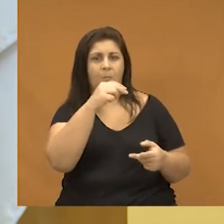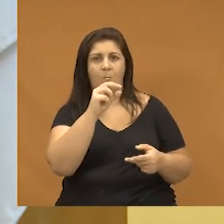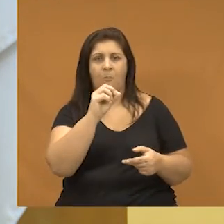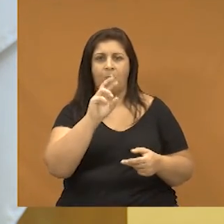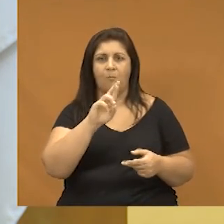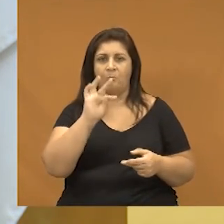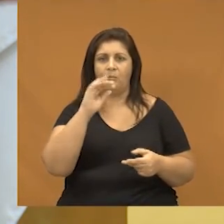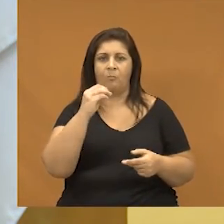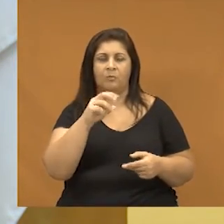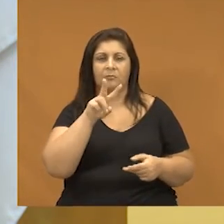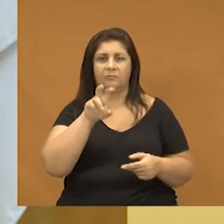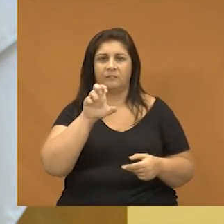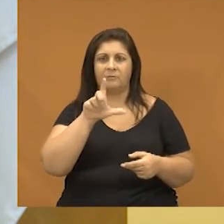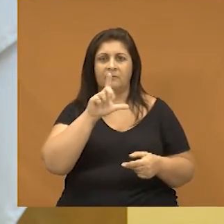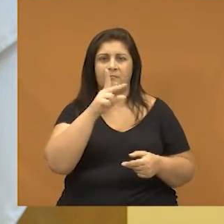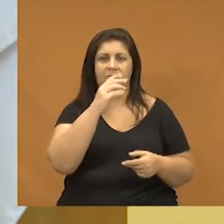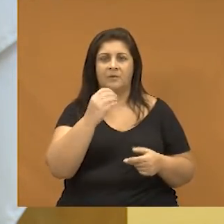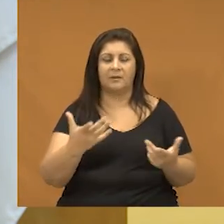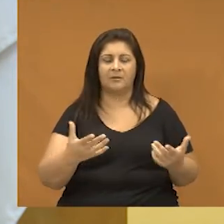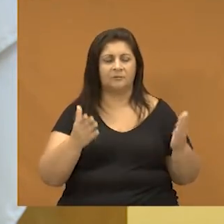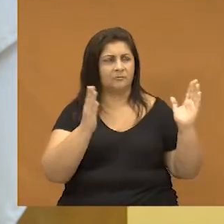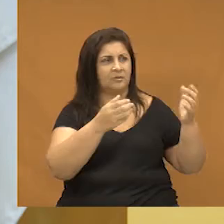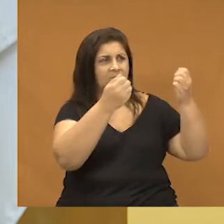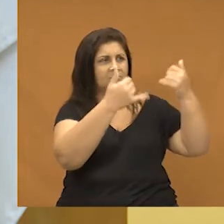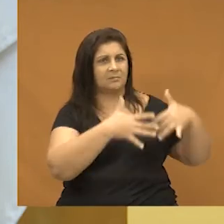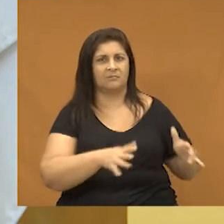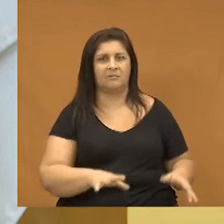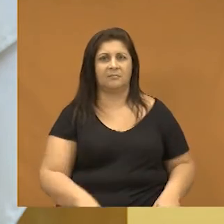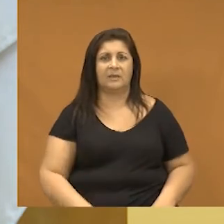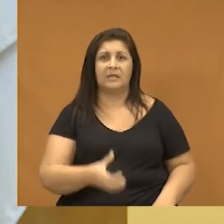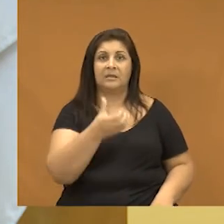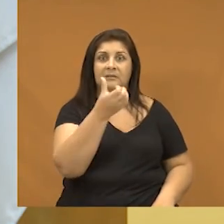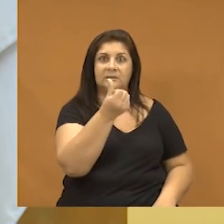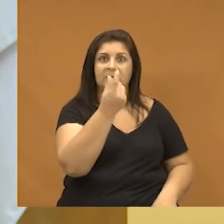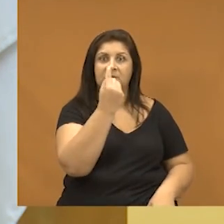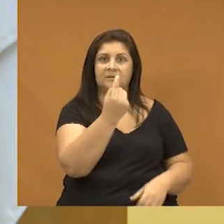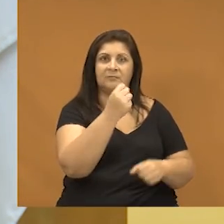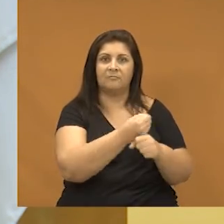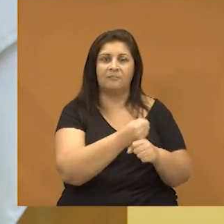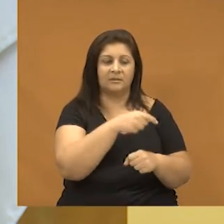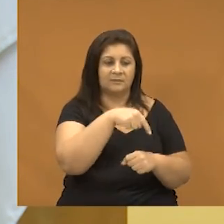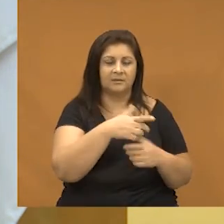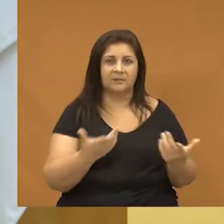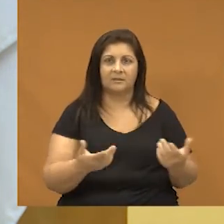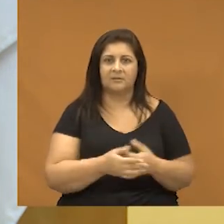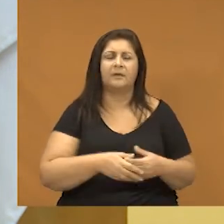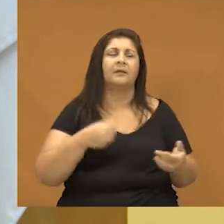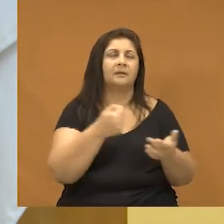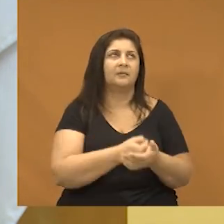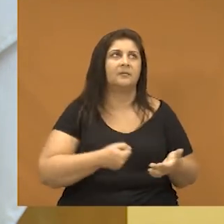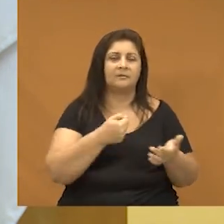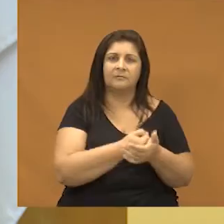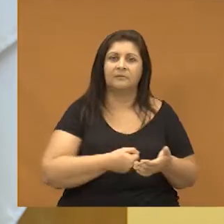que, né, o Sarto acabou de explanar aqui, né, um bairro de 61 anos na nossa cidade, e é luta que esses